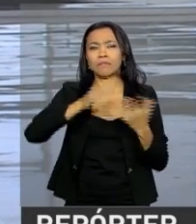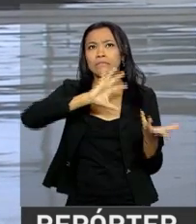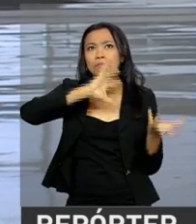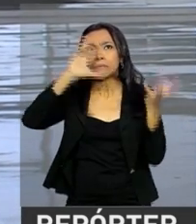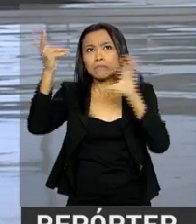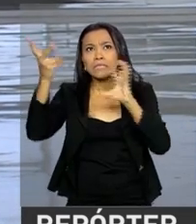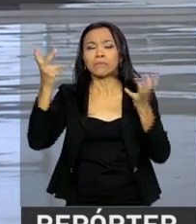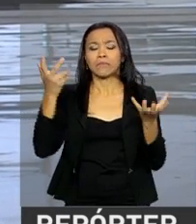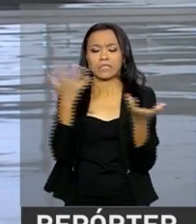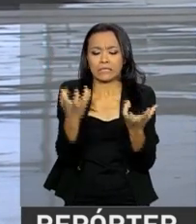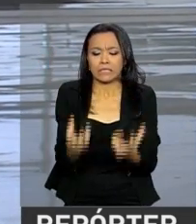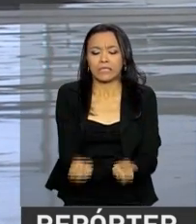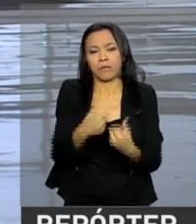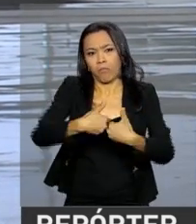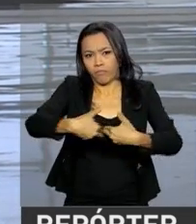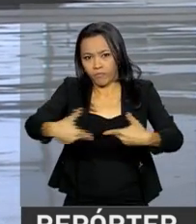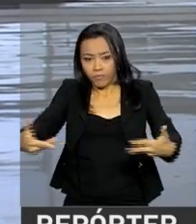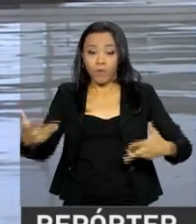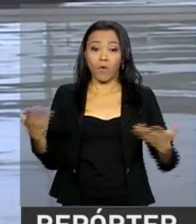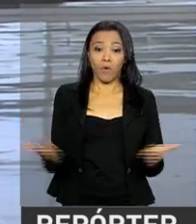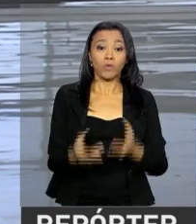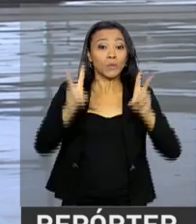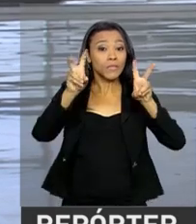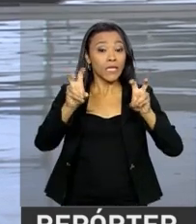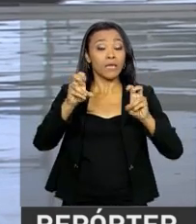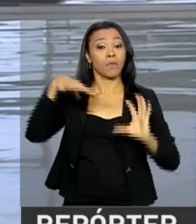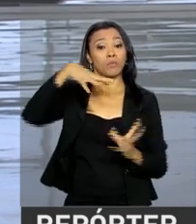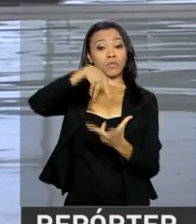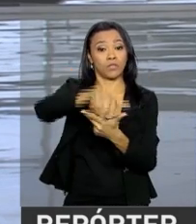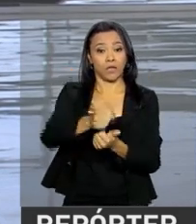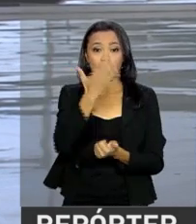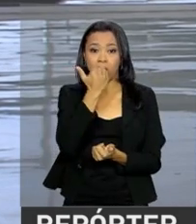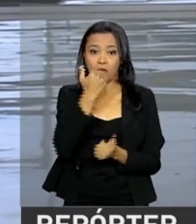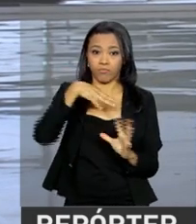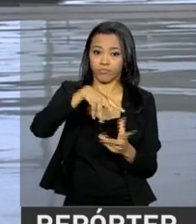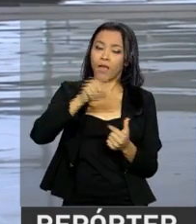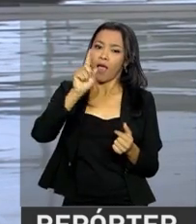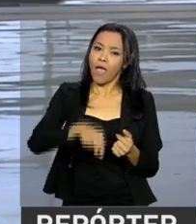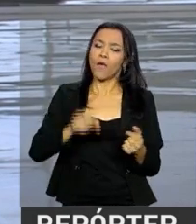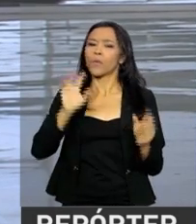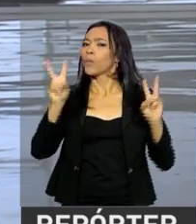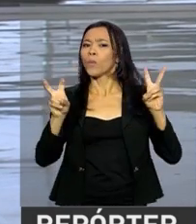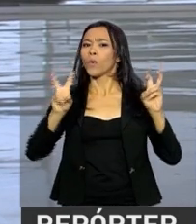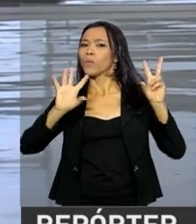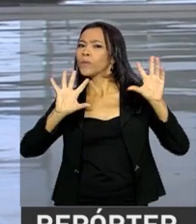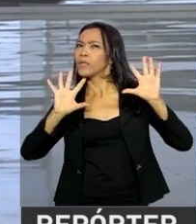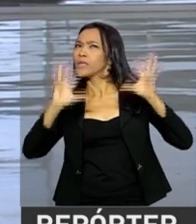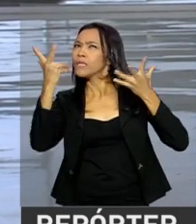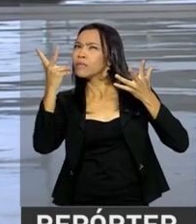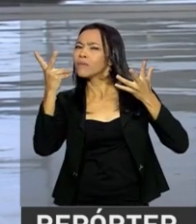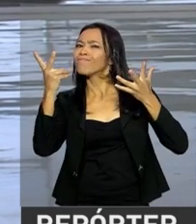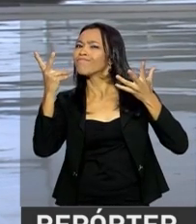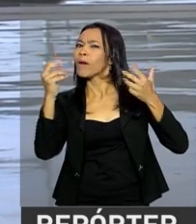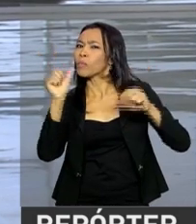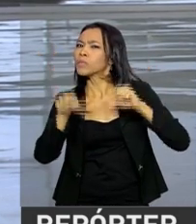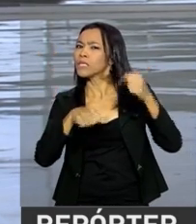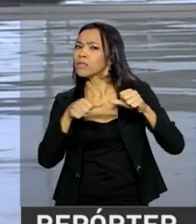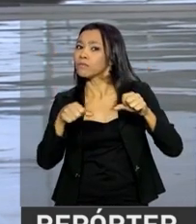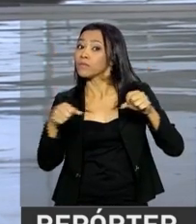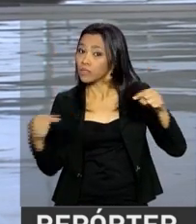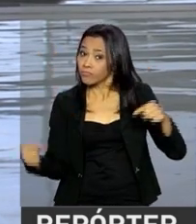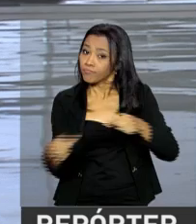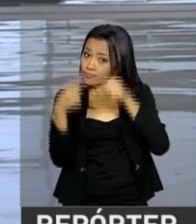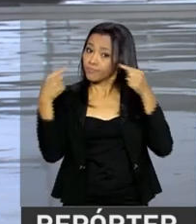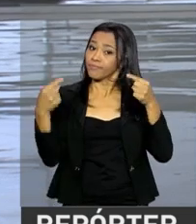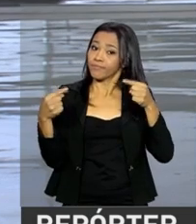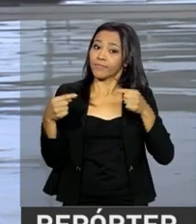climáticas o tema do Dia Mundial da Alimentação em 2016 é o clima está mudando a alimentação e Agricultura